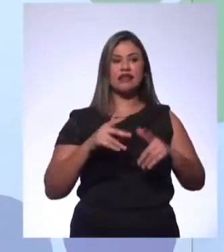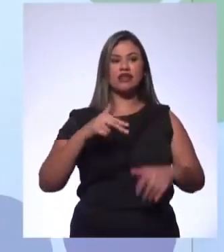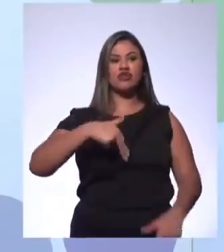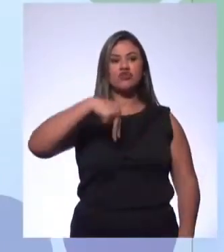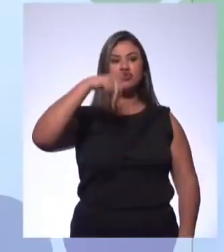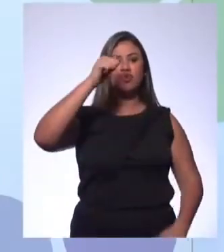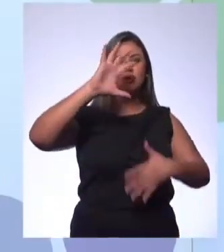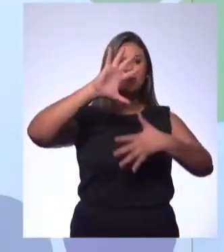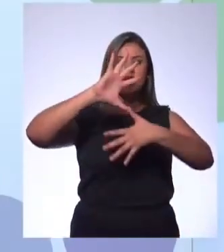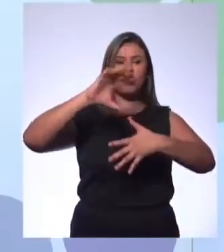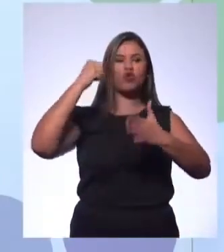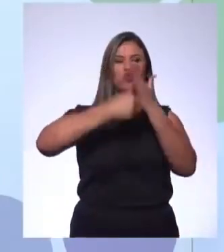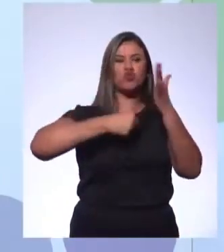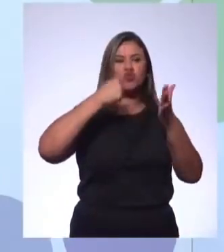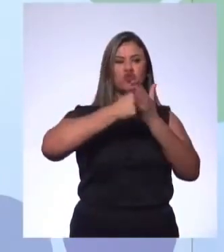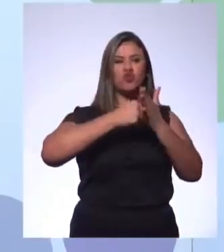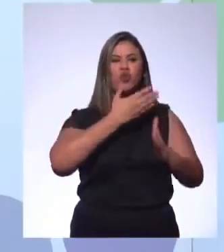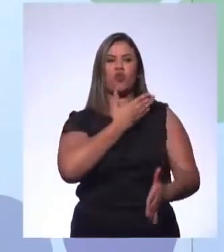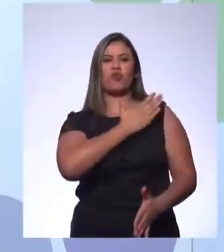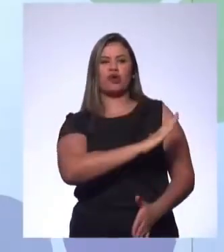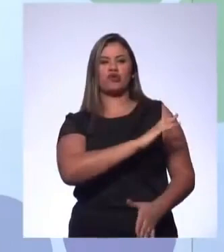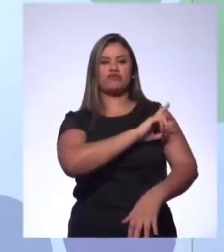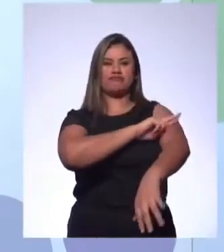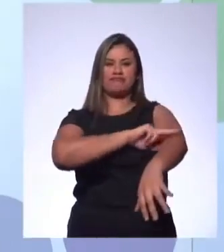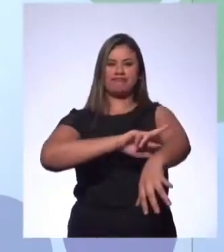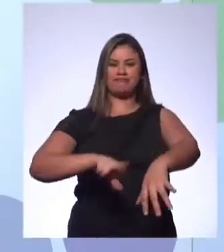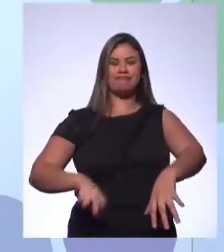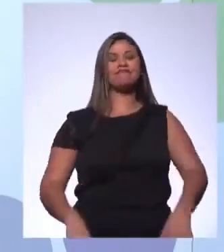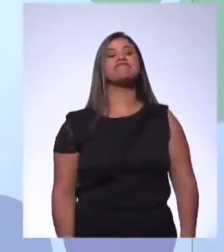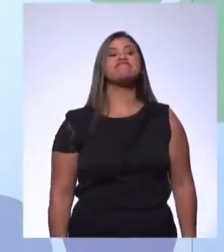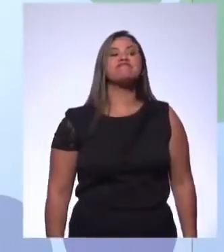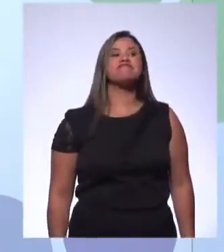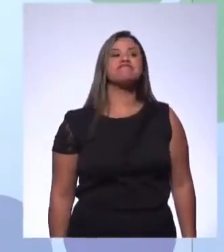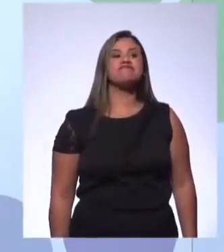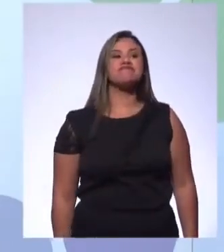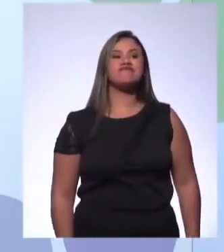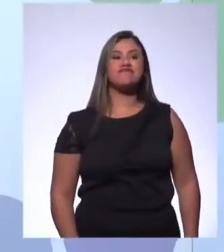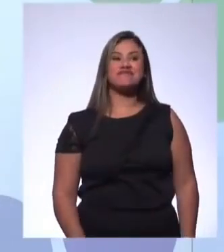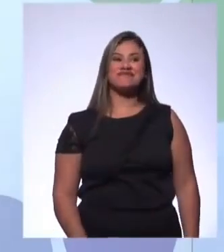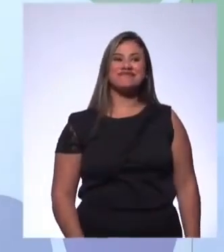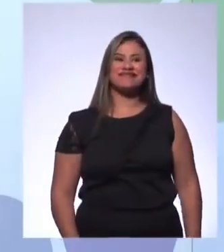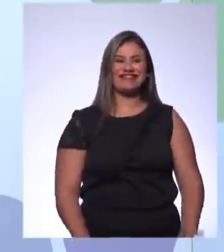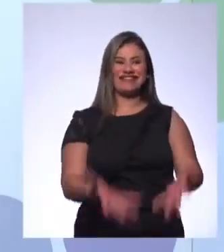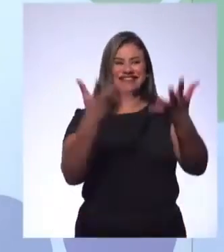lutou contra a discriminação racial. Ativista. Valendo!